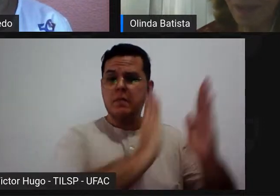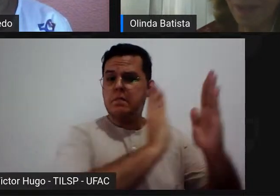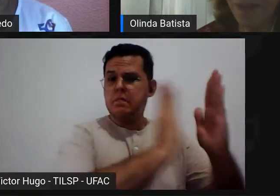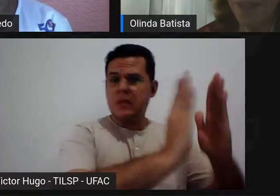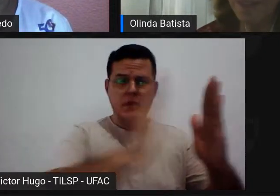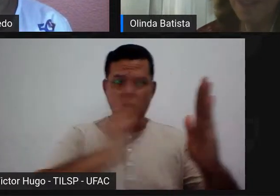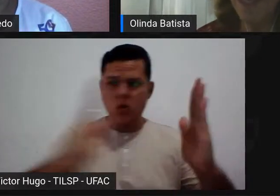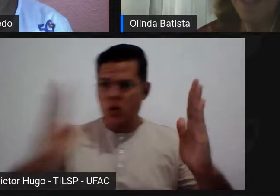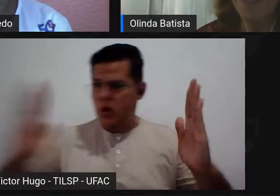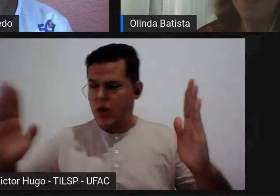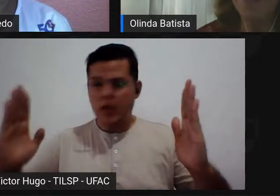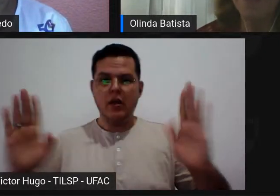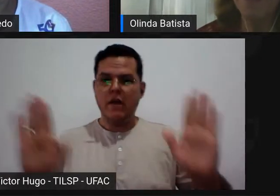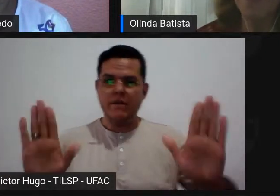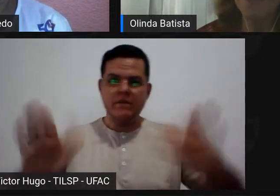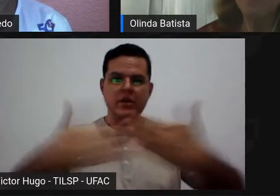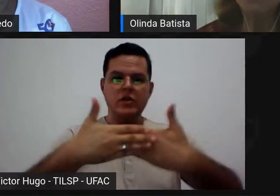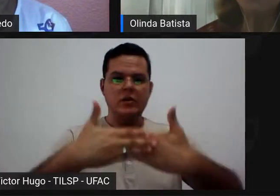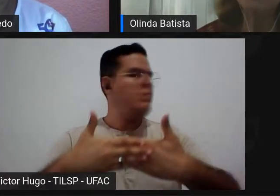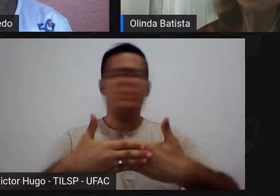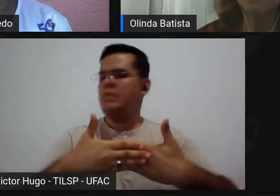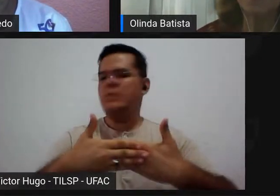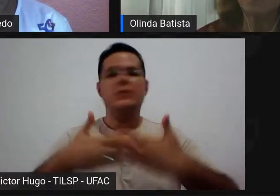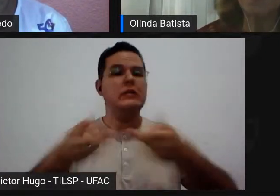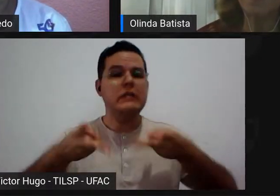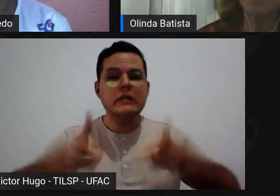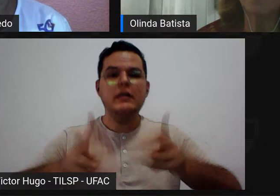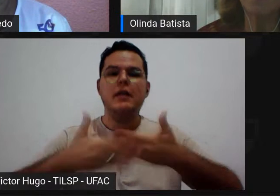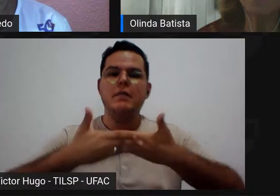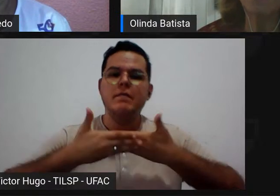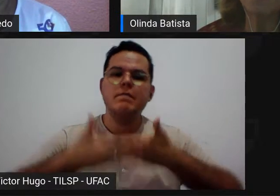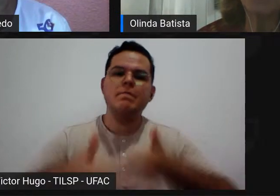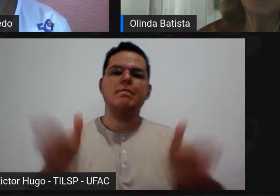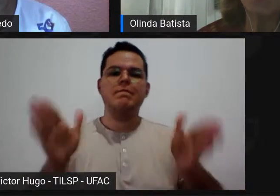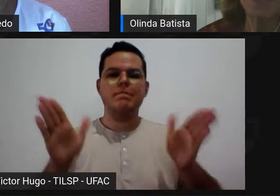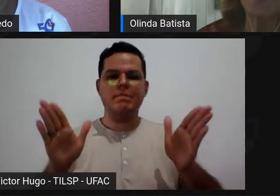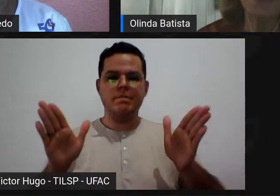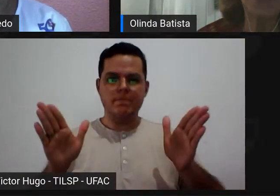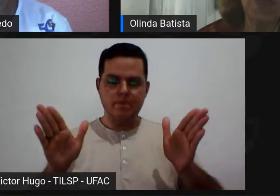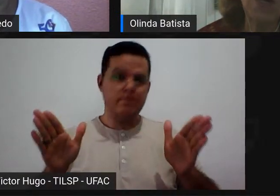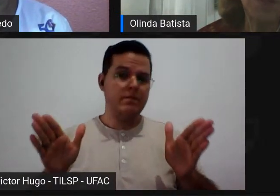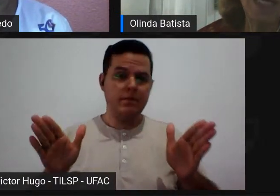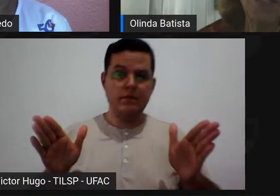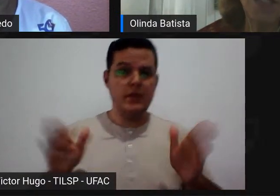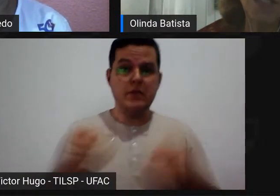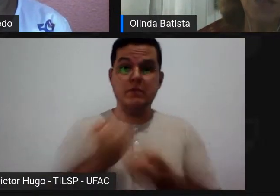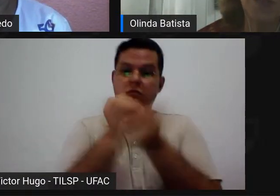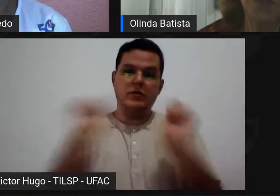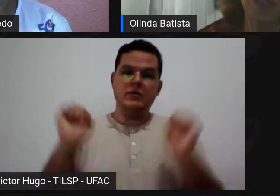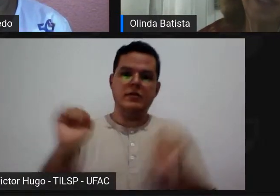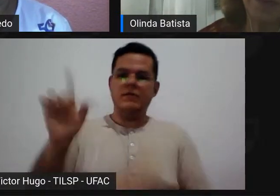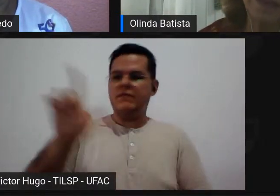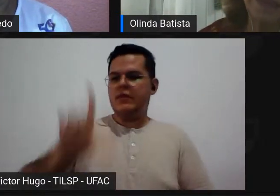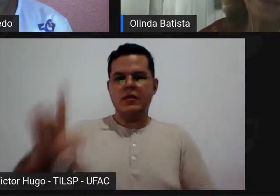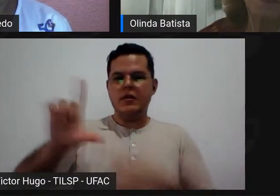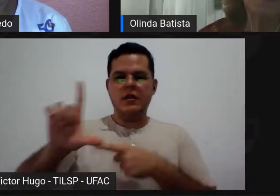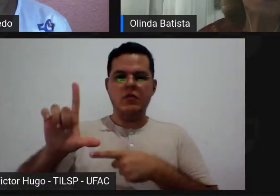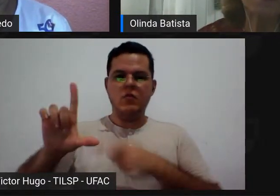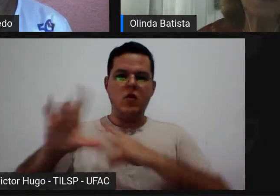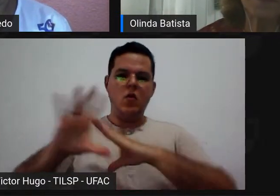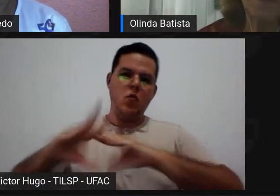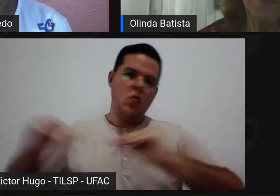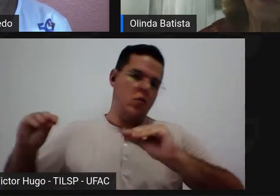certeza, é impossível que a literatura desapareça ou a obra artística, de um modo geral, né?